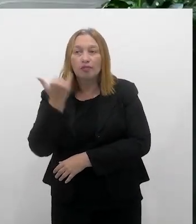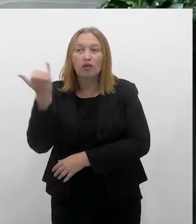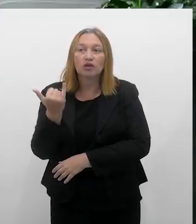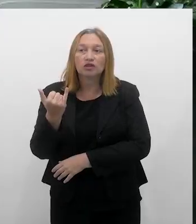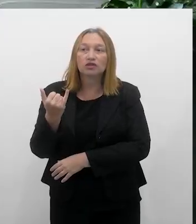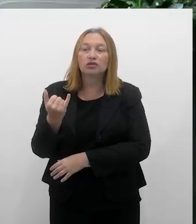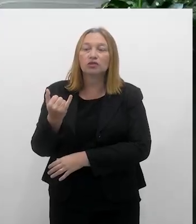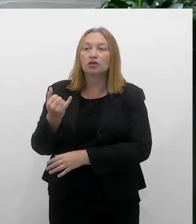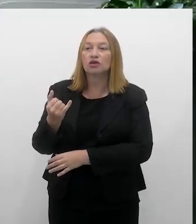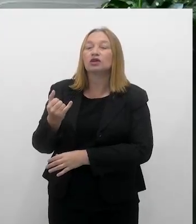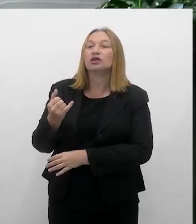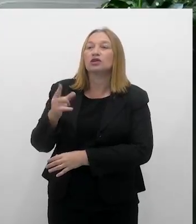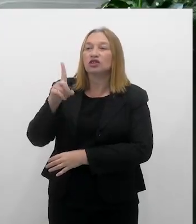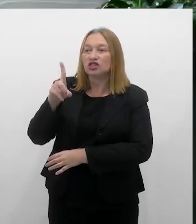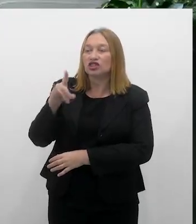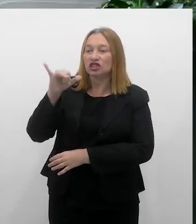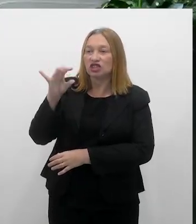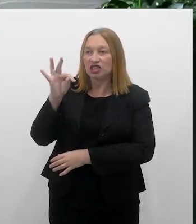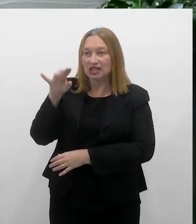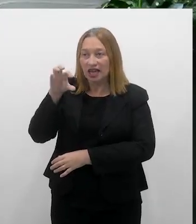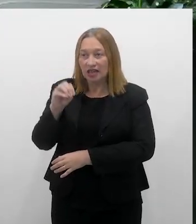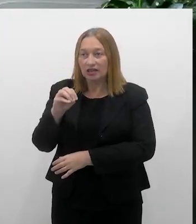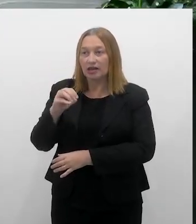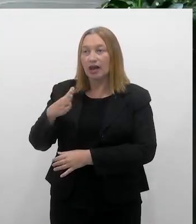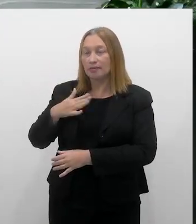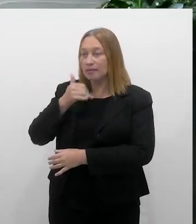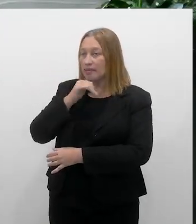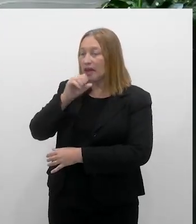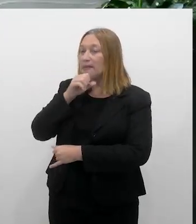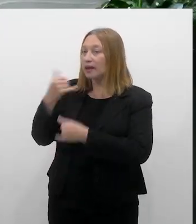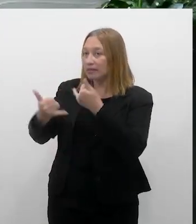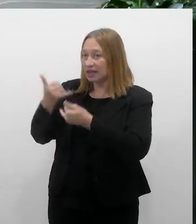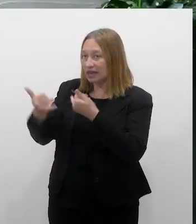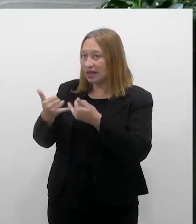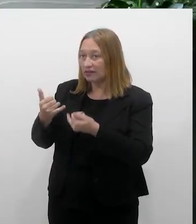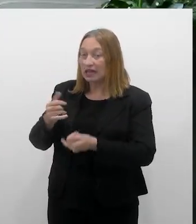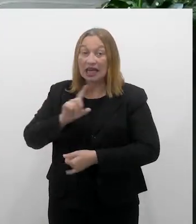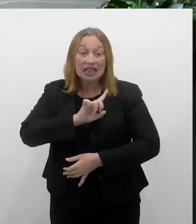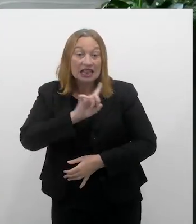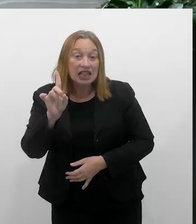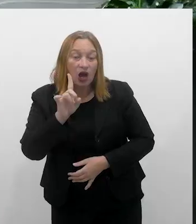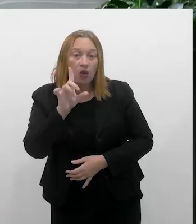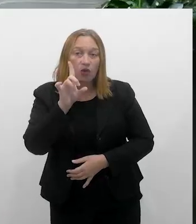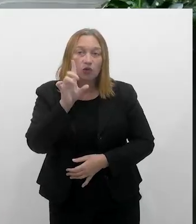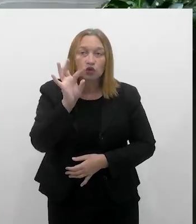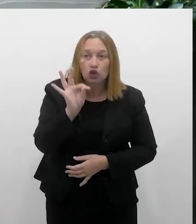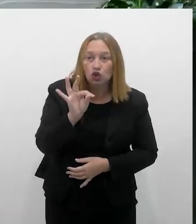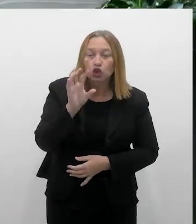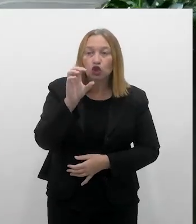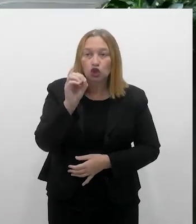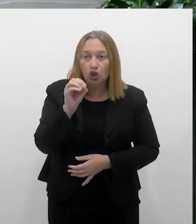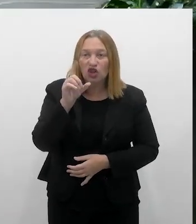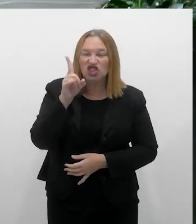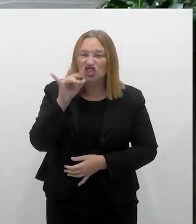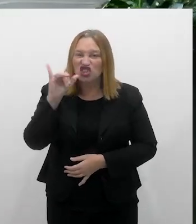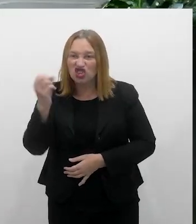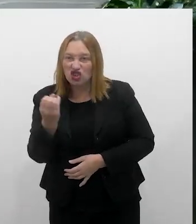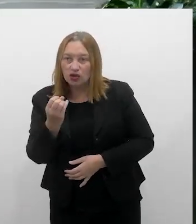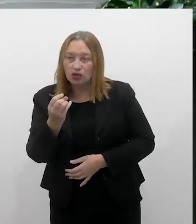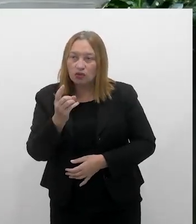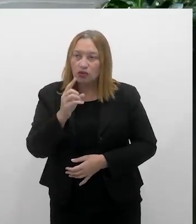quanto é importante aquele velho ditado, né, que a minha mãe brincava muito, não toma todinho, não aprende a escrever, não aprende